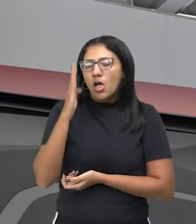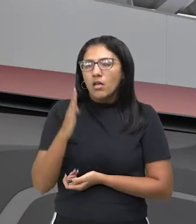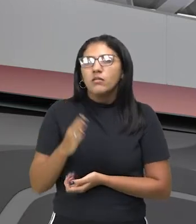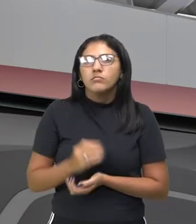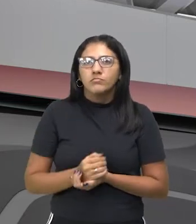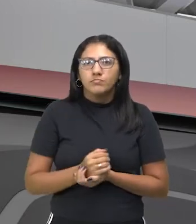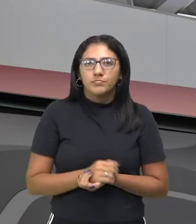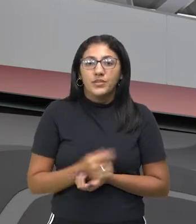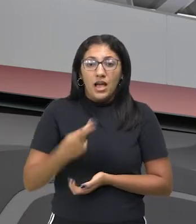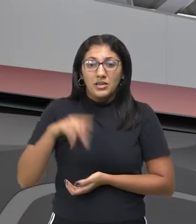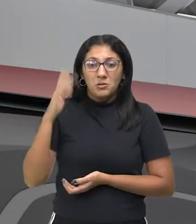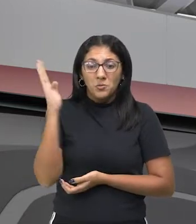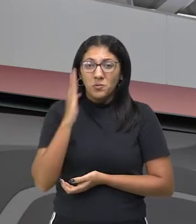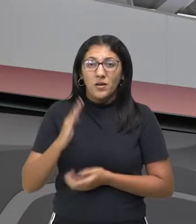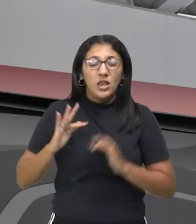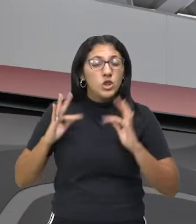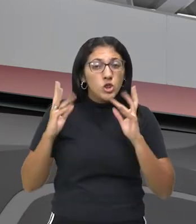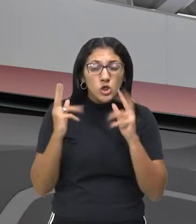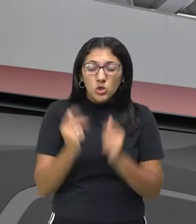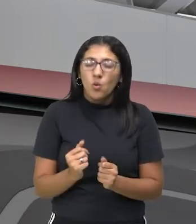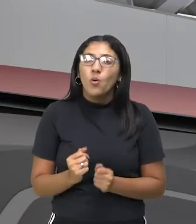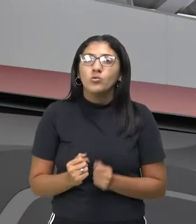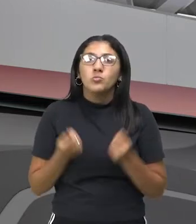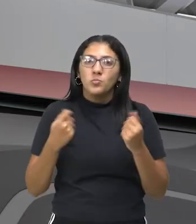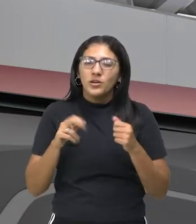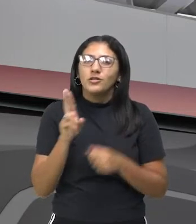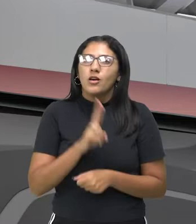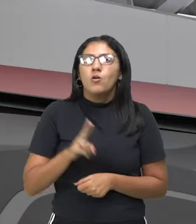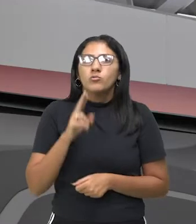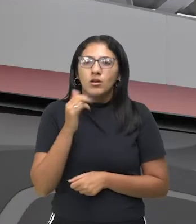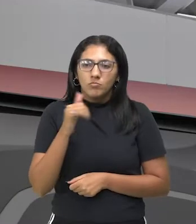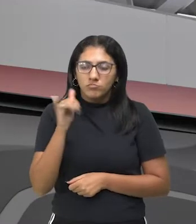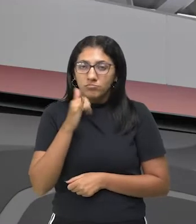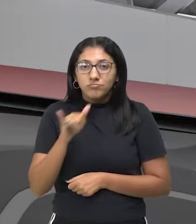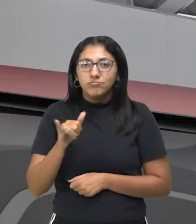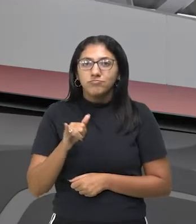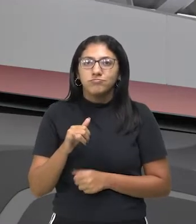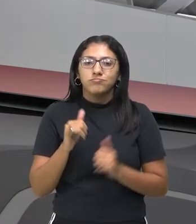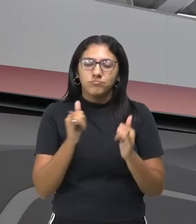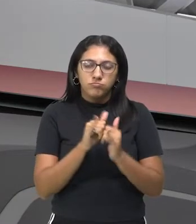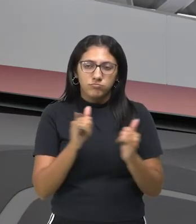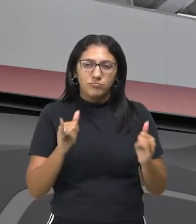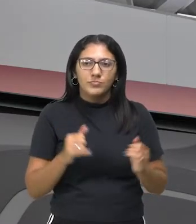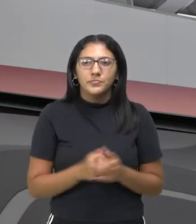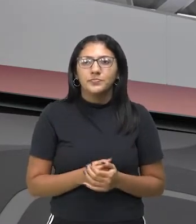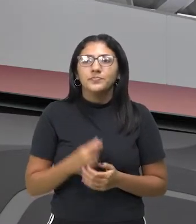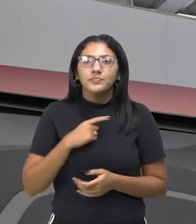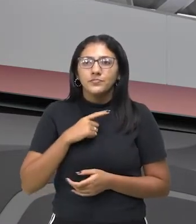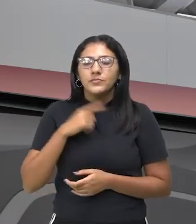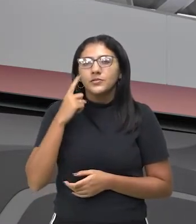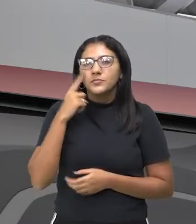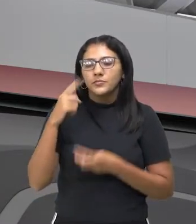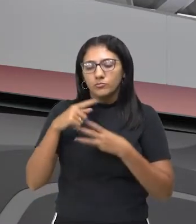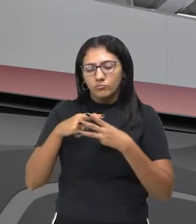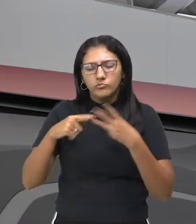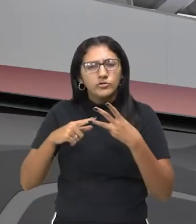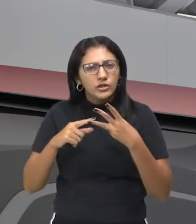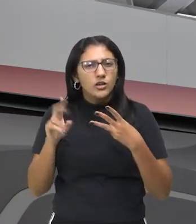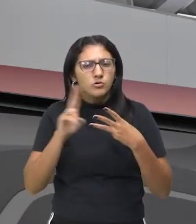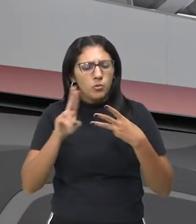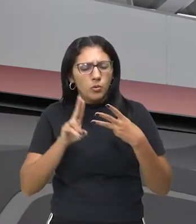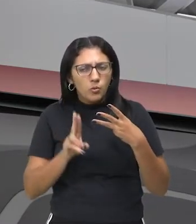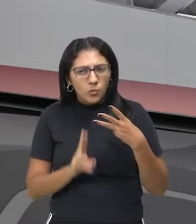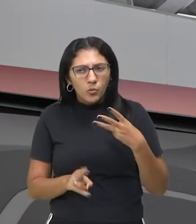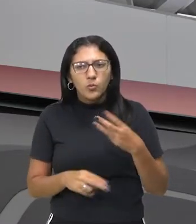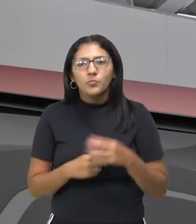inteiro, praticamente, ele é abastecido de usinas hidrelétricas. Então, está aqui novamente o nome das 3 usinas que estão pensadas. Aqui mais